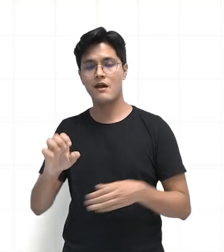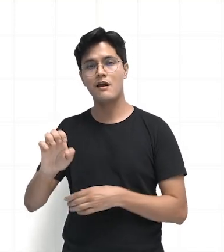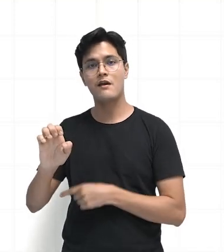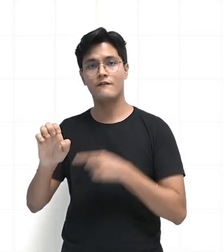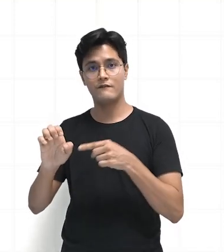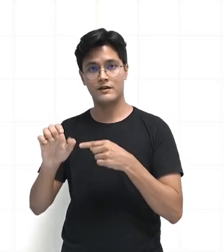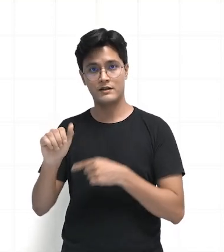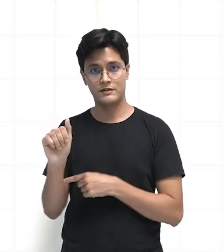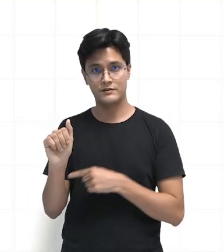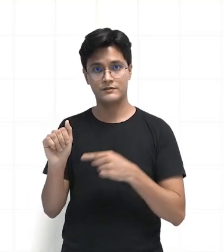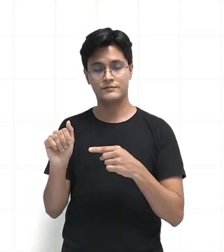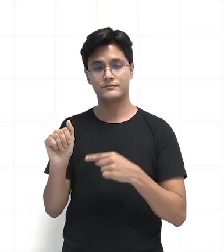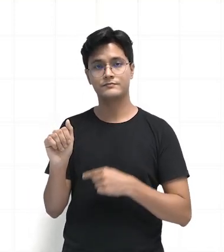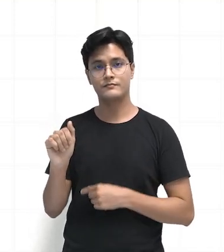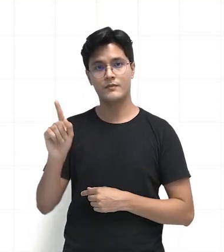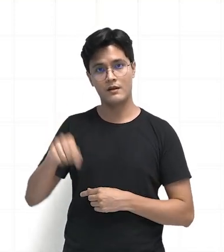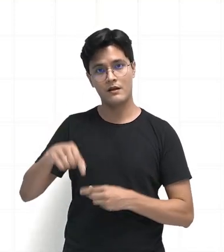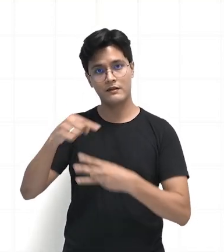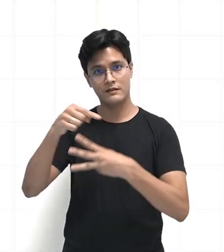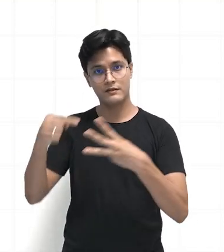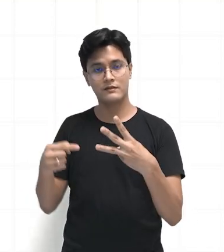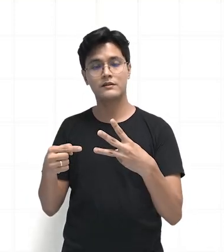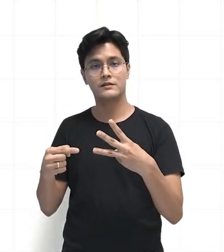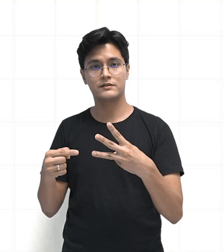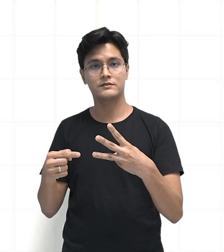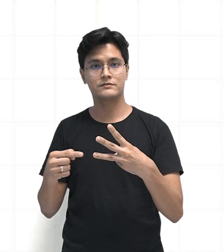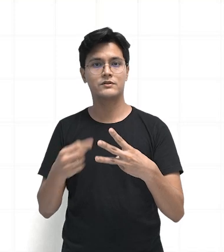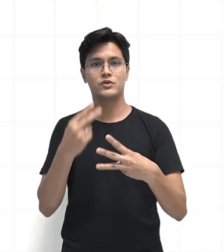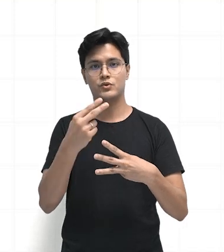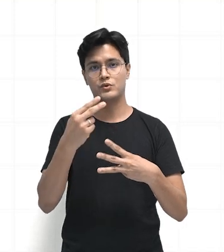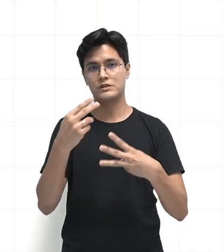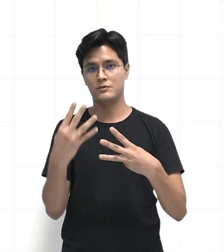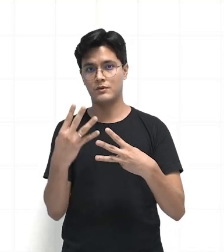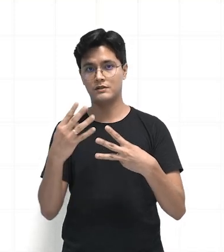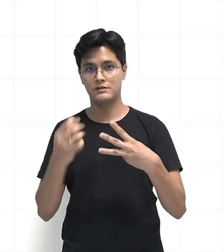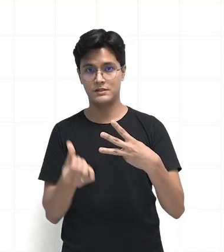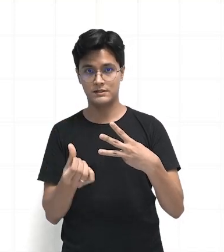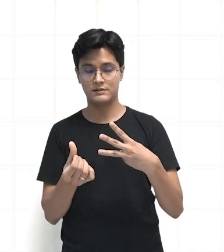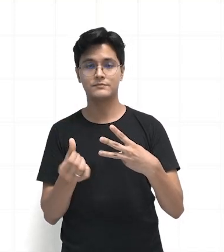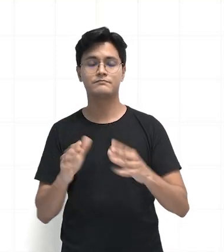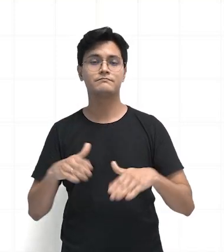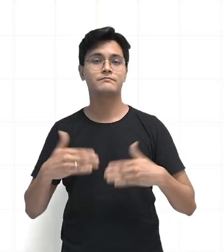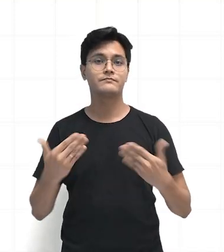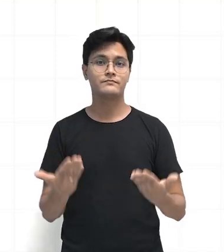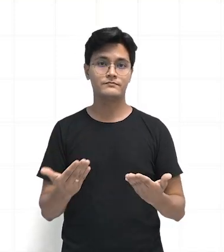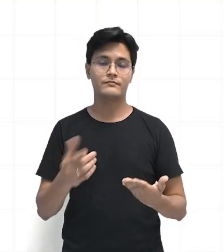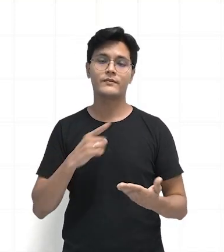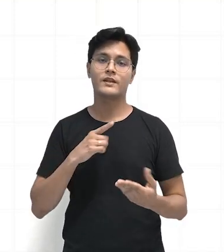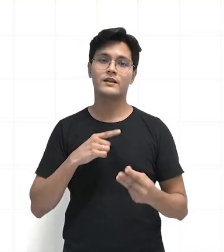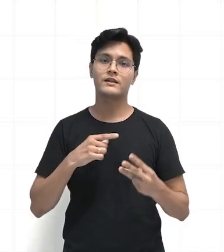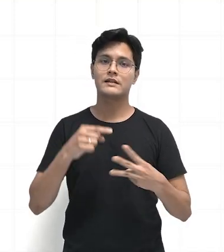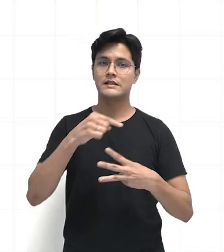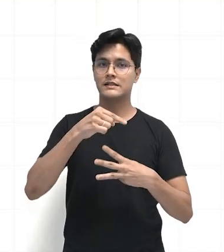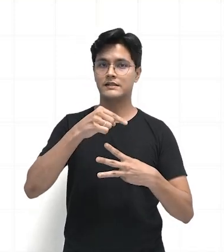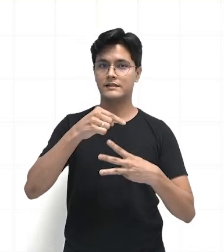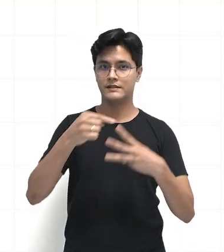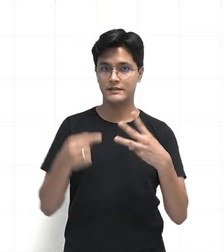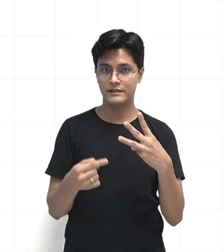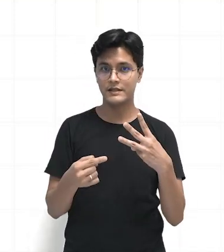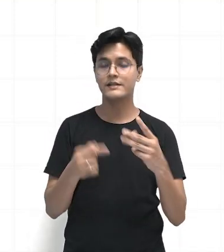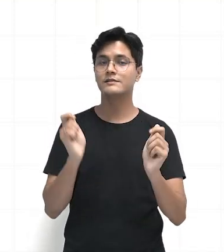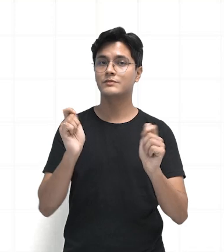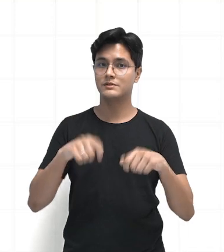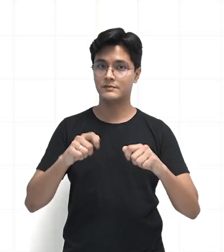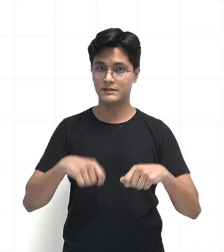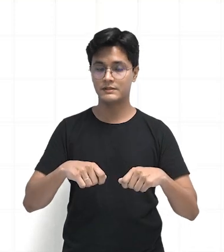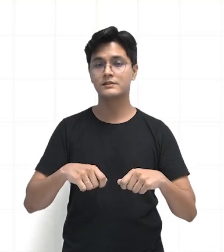que ocorreu um número par, são 3. É o número 2, o 4 e o 6. Então, tenho 3 casos